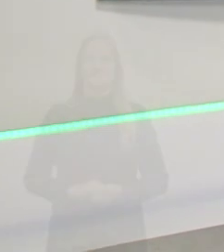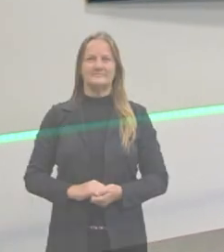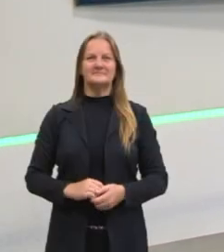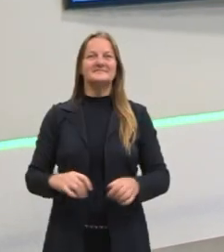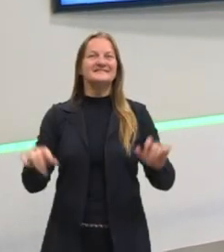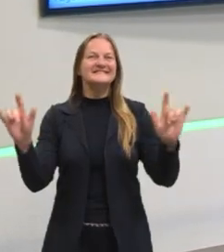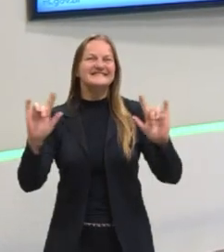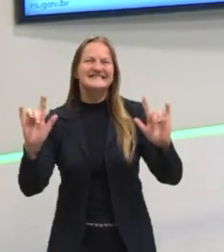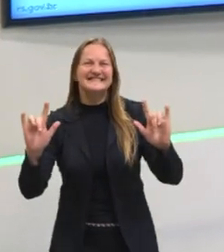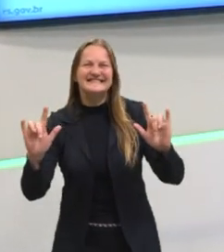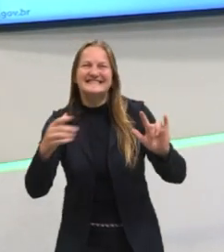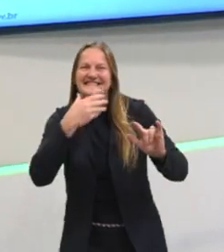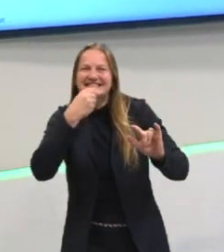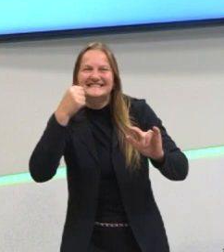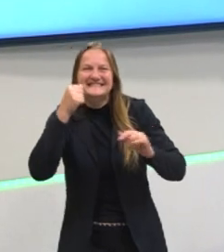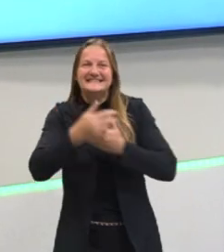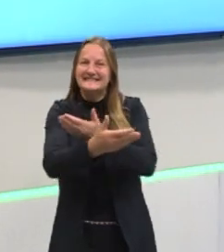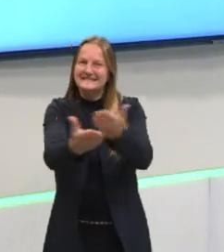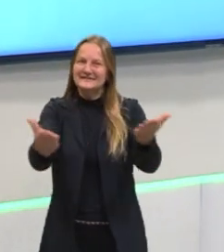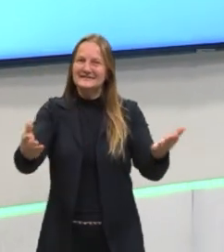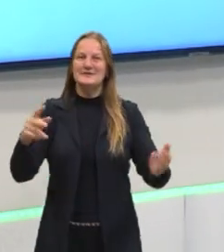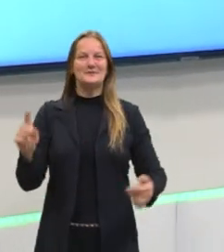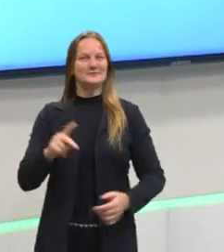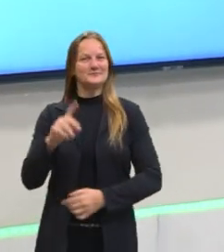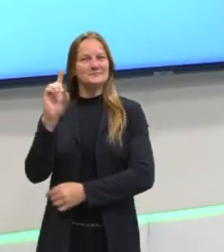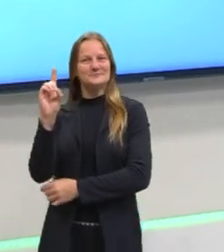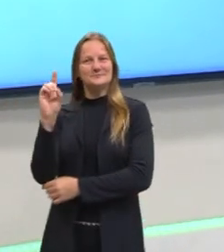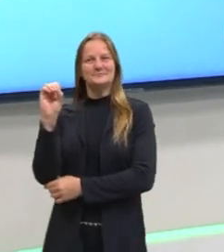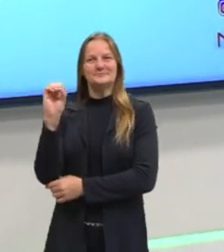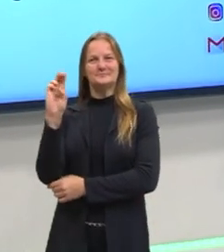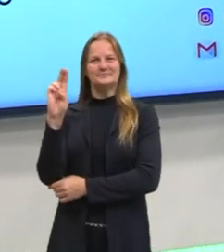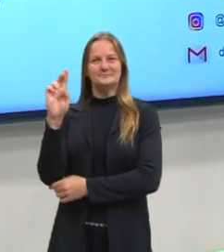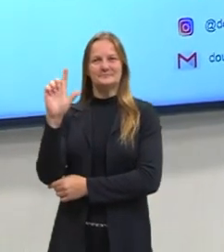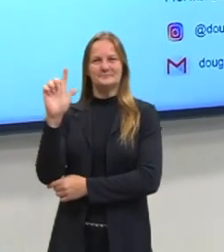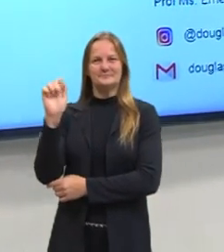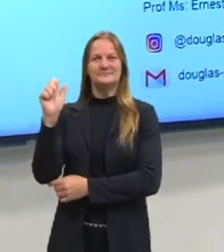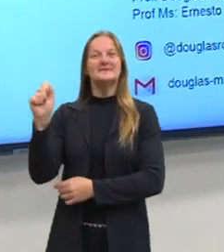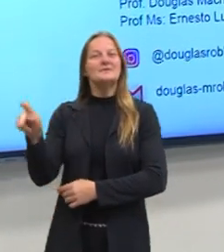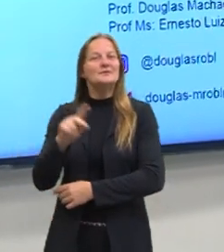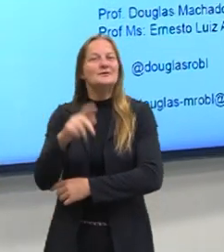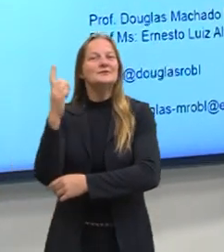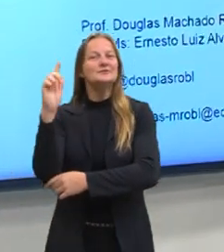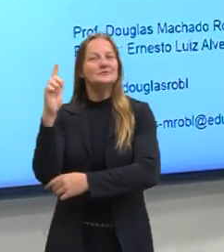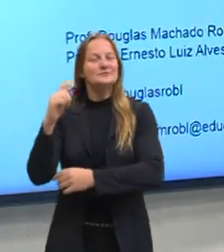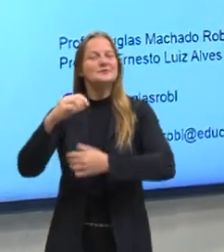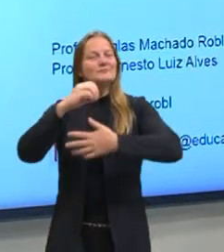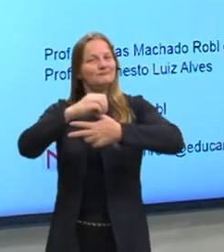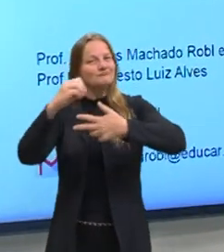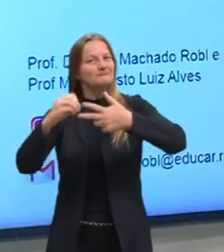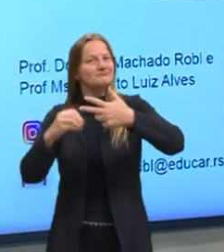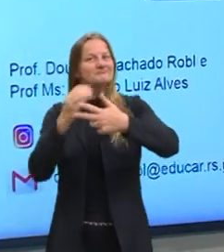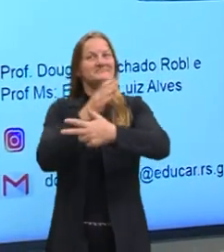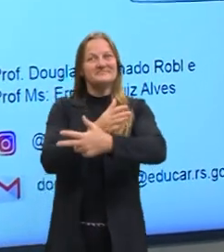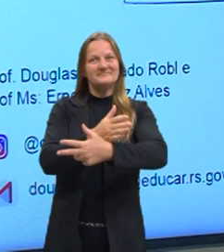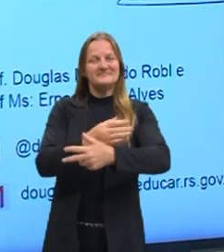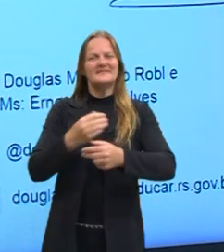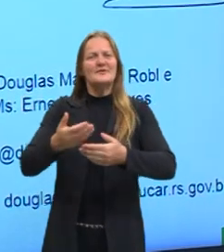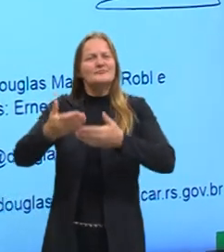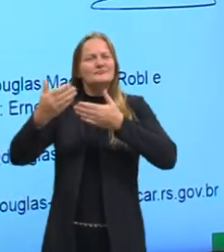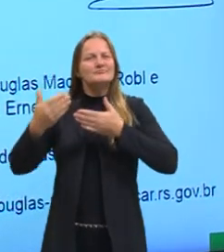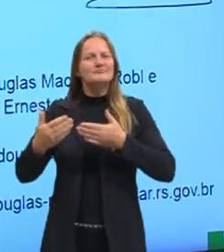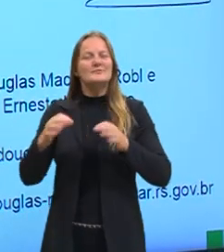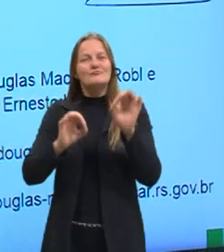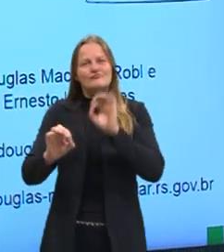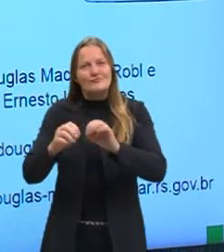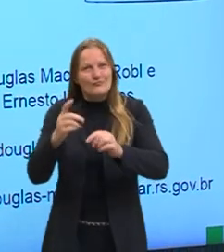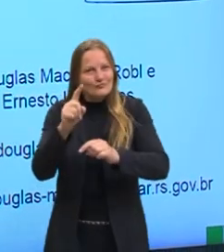o Olá meninos e meninas professor Douglas o professor de geografia do nosso projeto pré-enem que tá aí atrás né